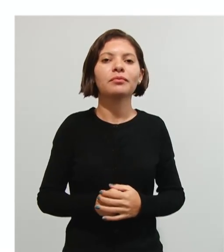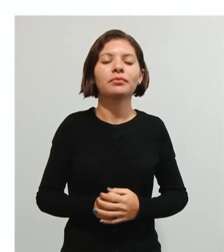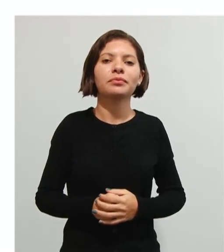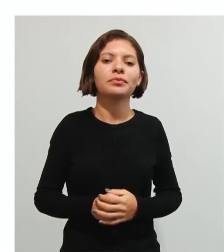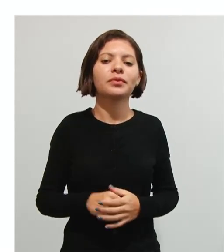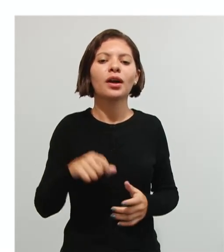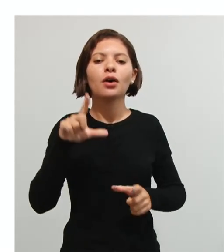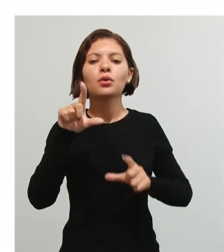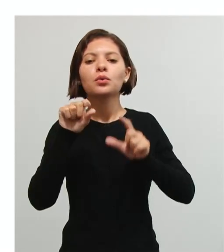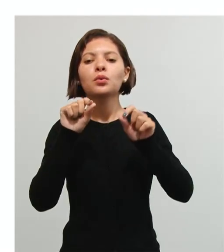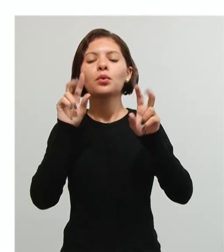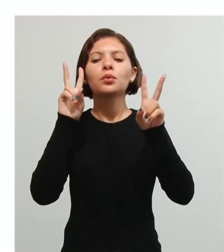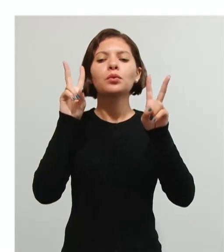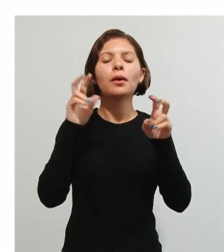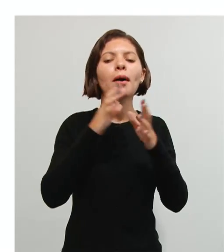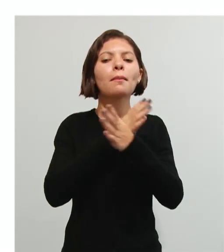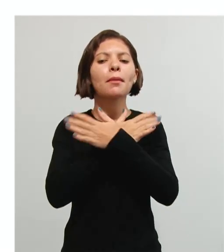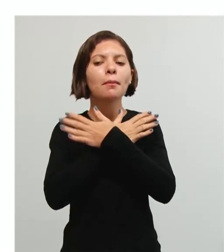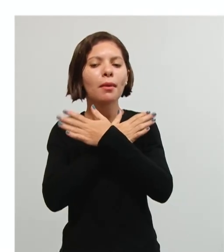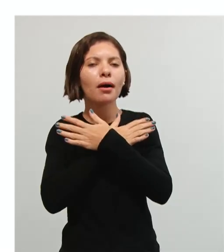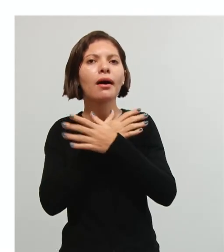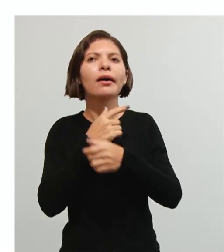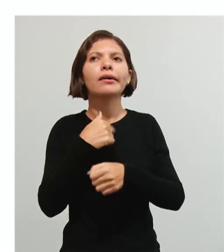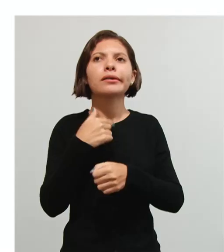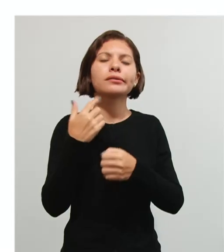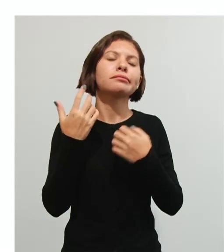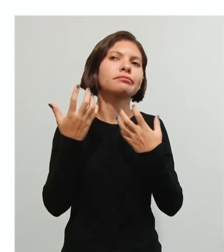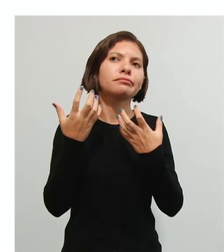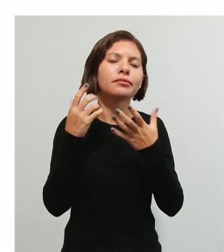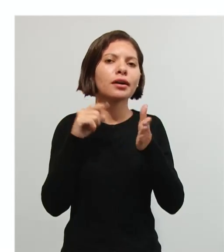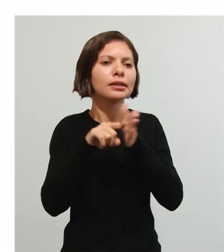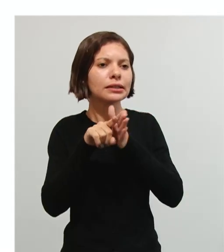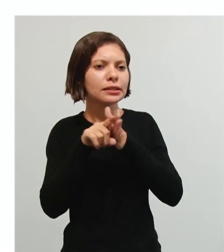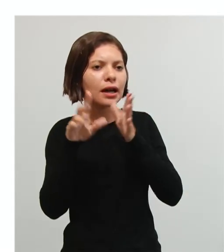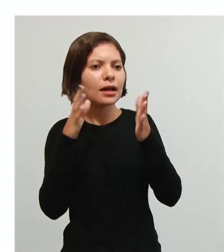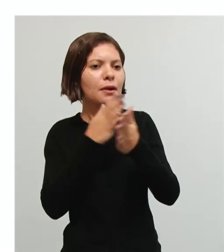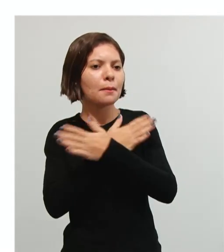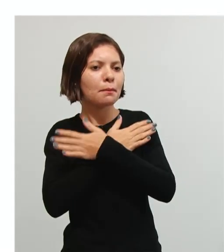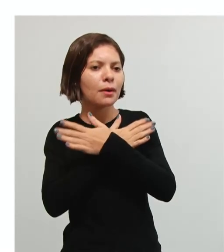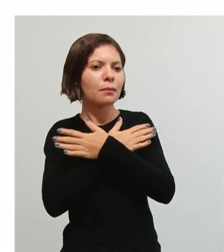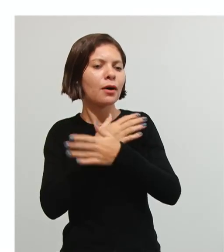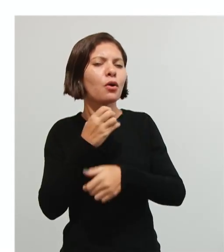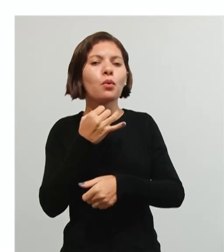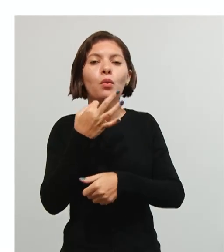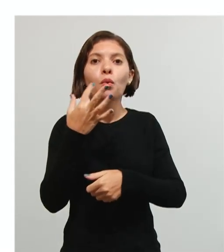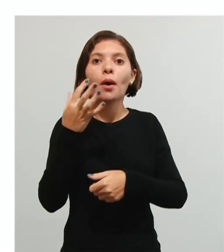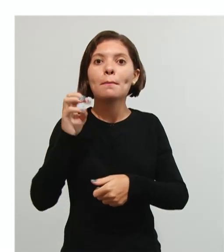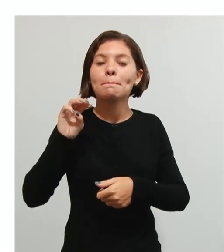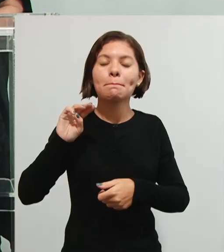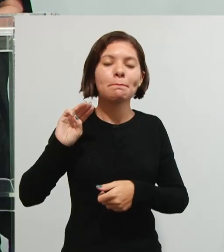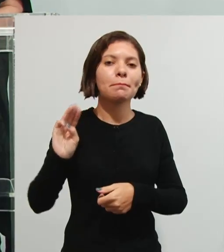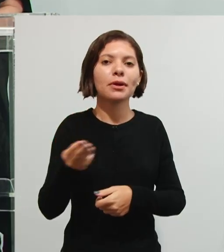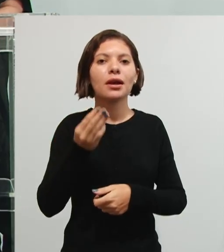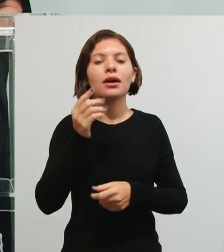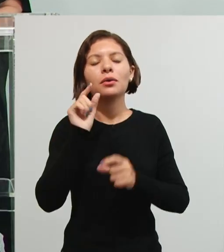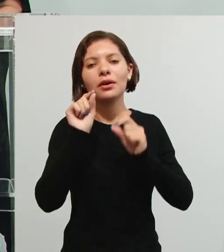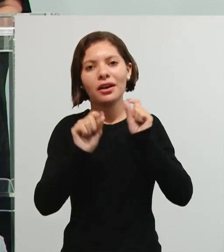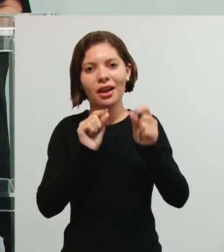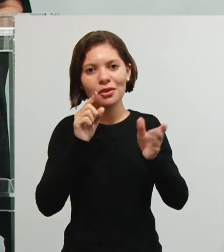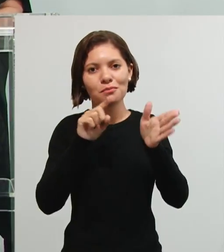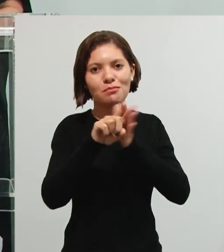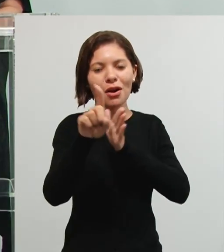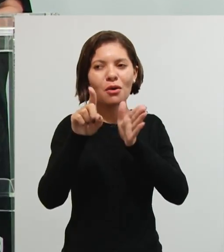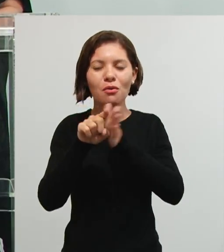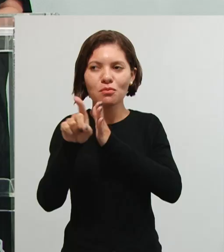escolhe o tema sobre desemprego. Eu quero pesquisar sobre desemprego. Agora, imagine quantos milhares de perguntas se